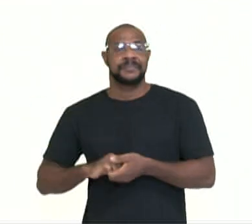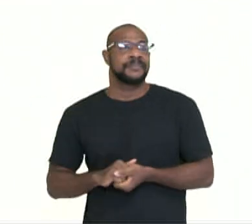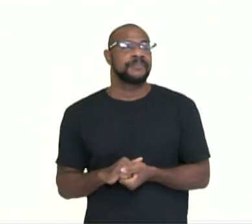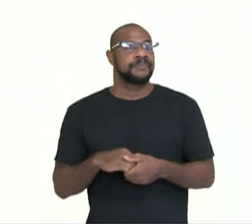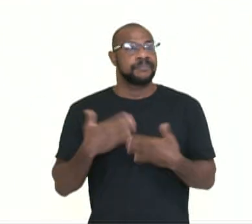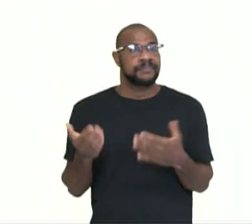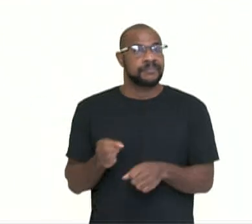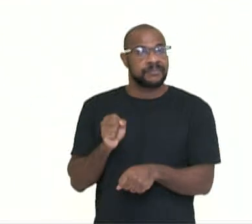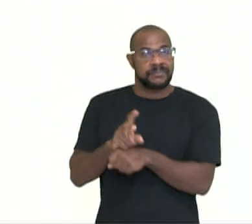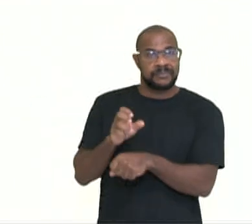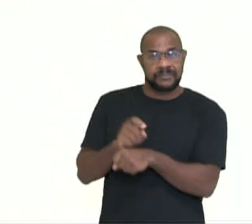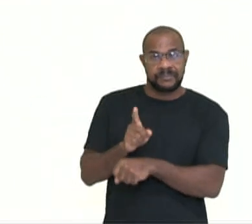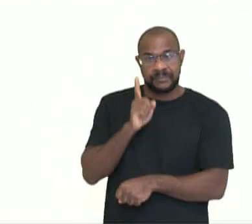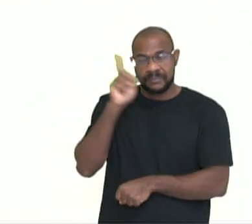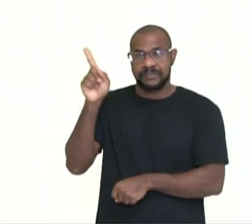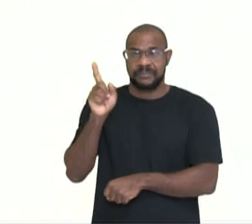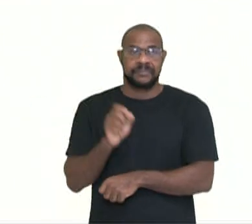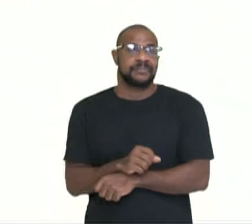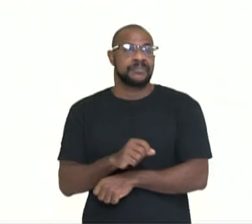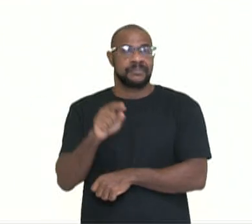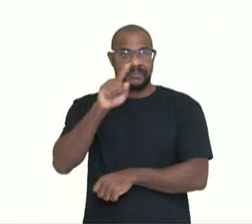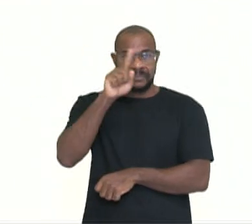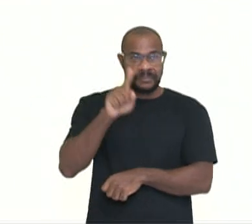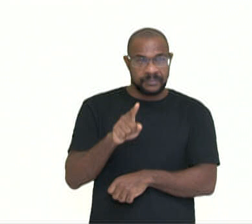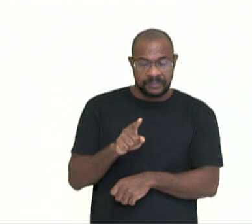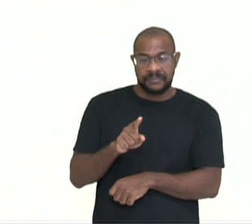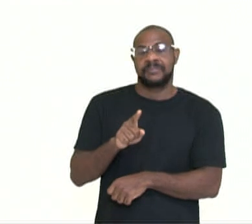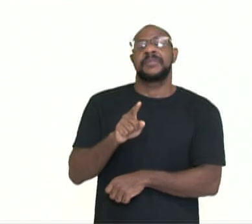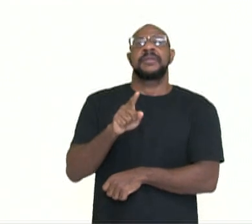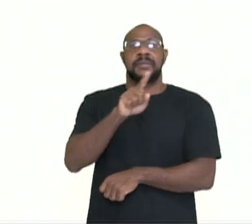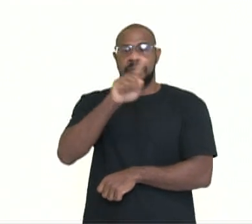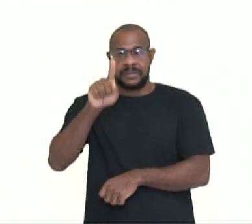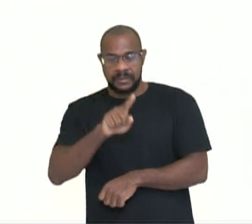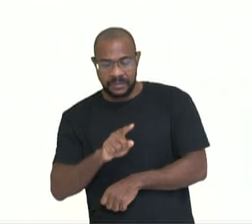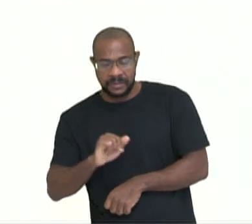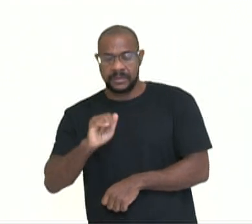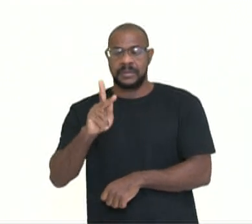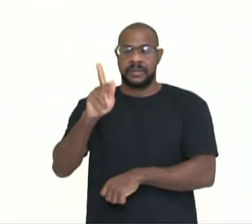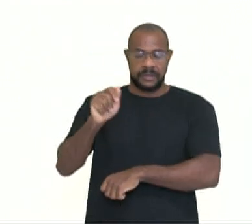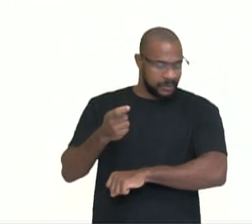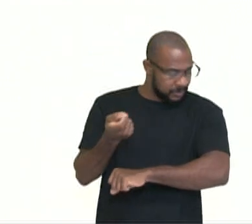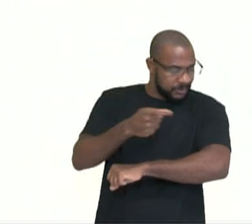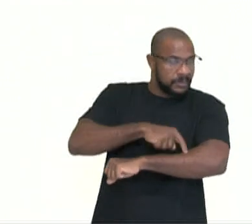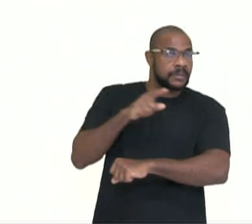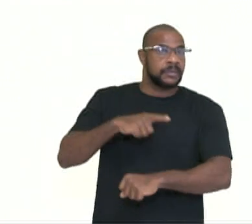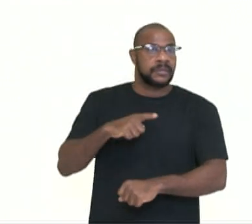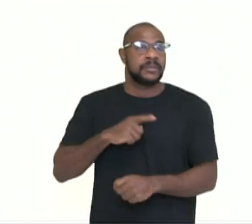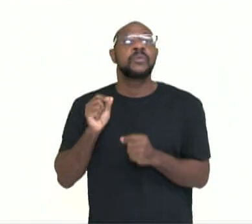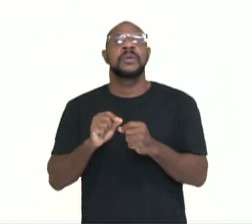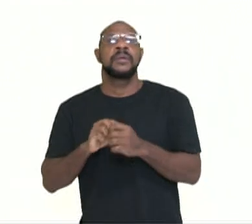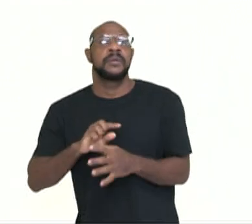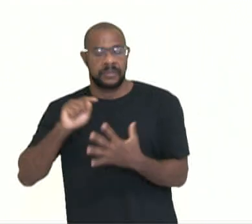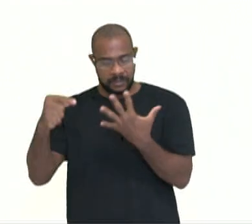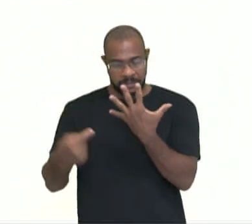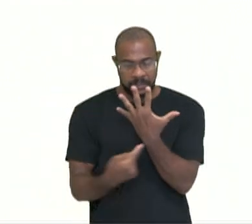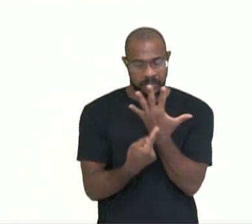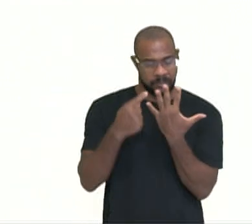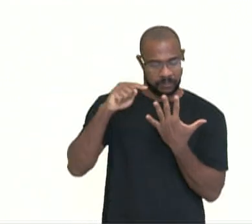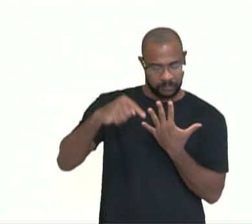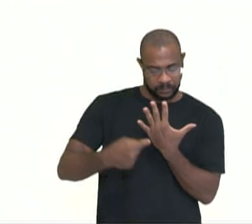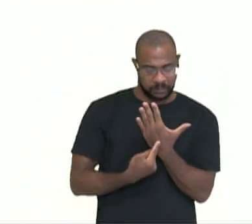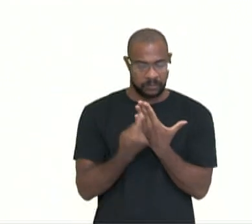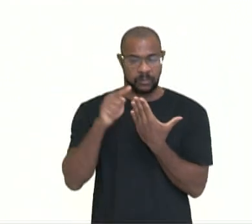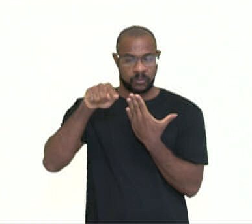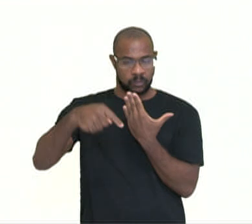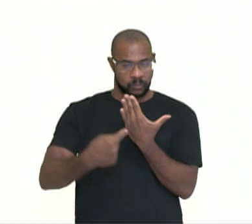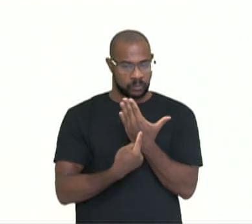O vírus da Zika, então, ele tem preferência por células do sistema nervoso e do sistema imunológico, tá? Tendo